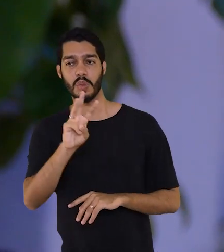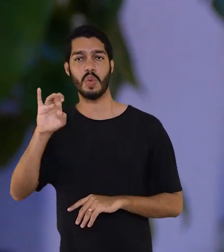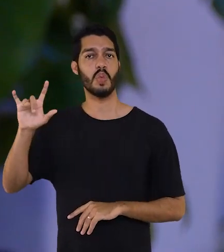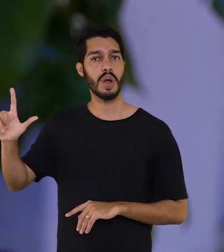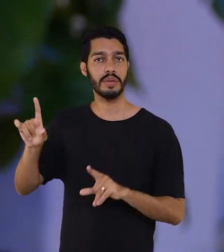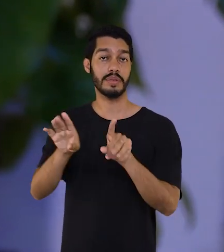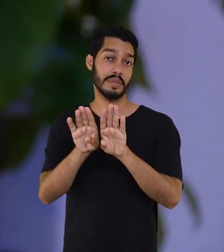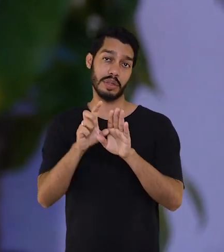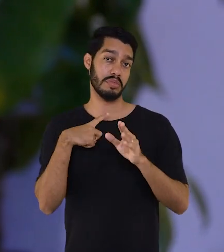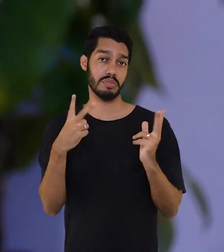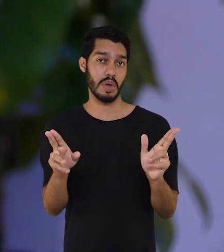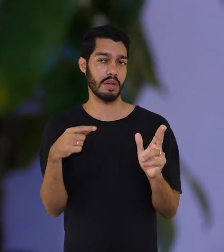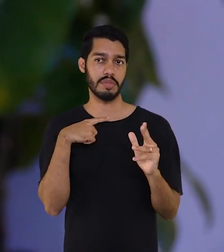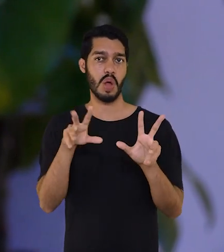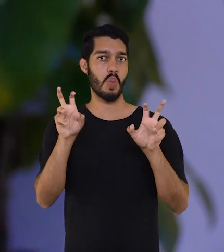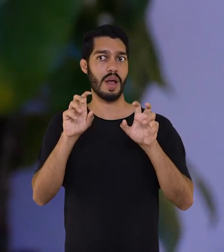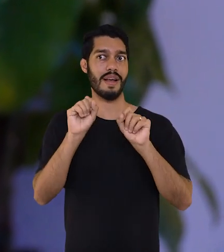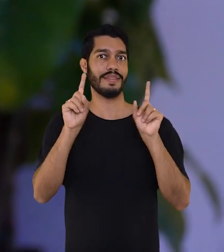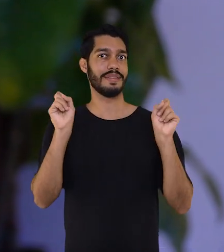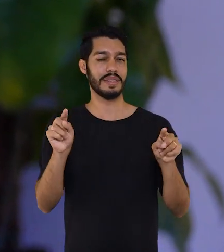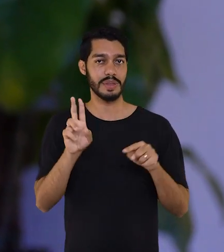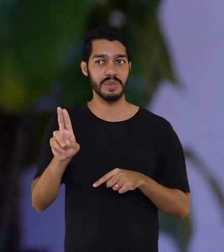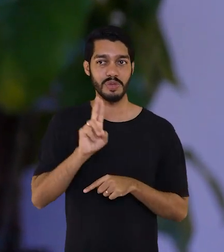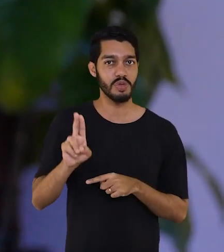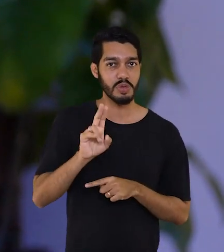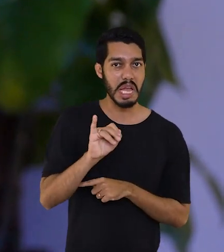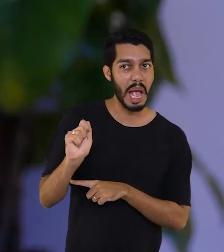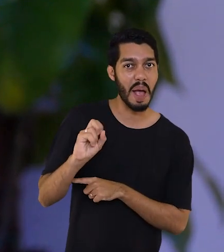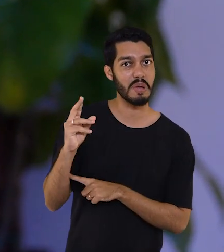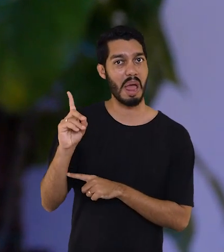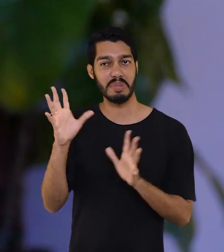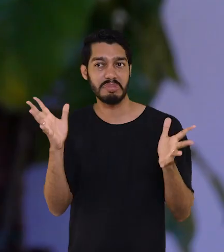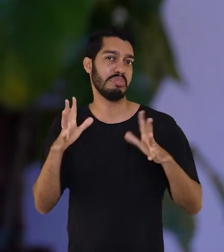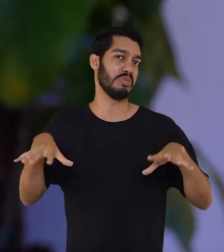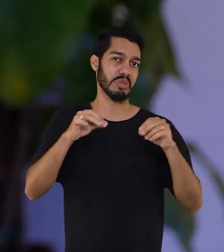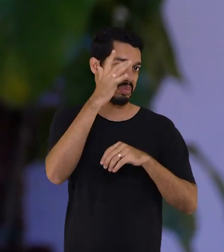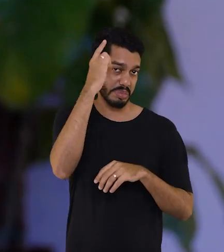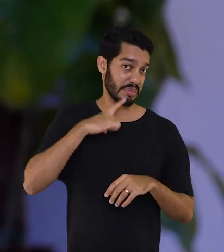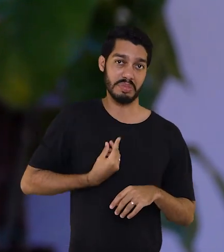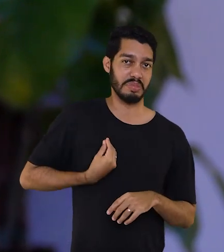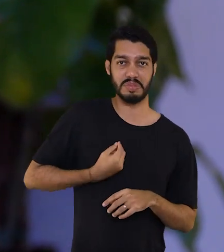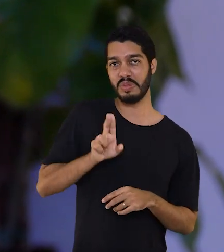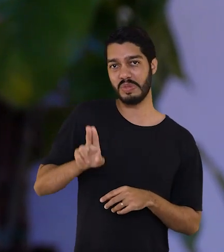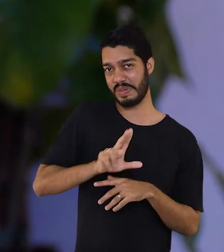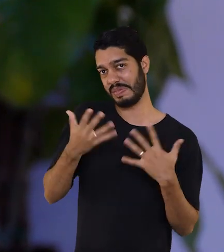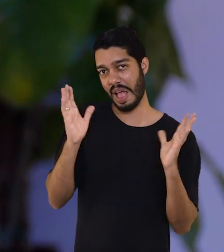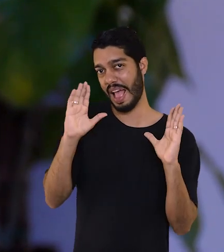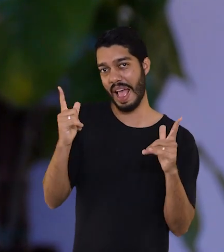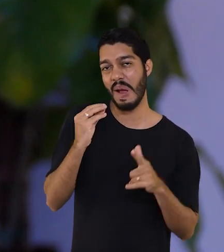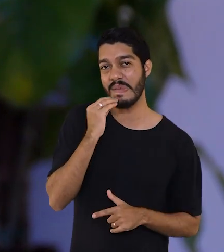acho que o Bebeto atua e que o Will atua, isso não... Sei lá, não é nem mais uma questão se você usa inteligência artificial ou não. Assim, é dado, todo mundo